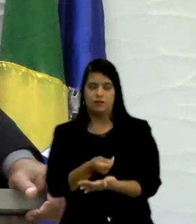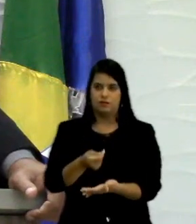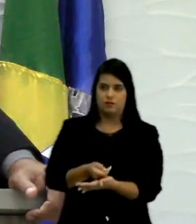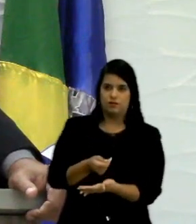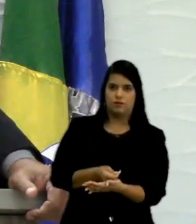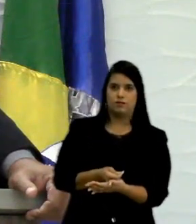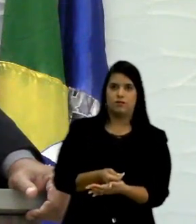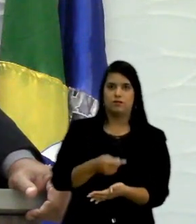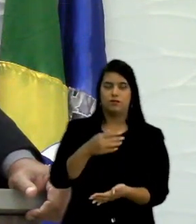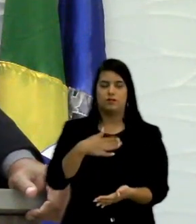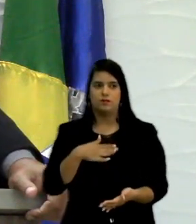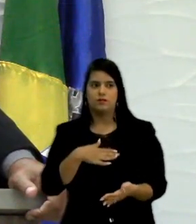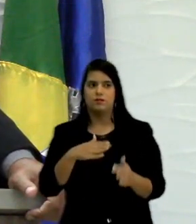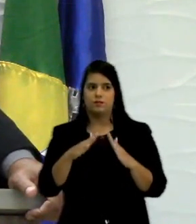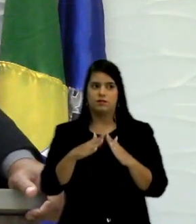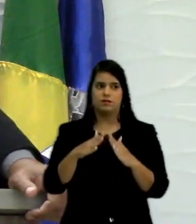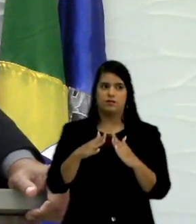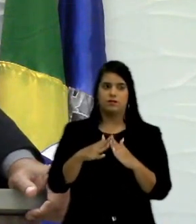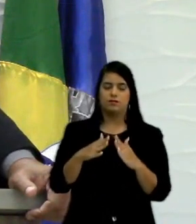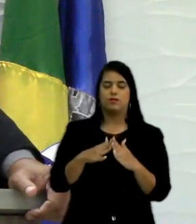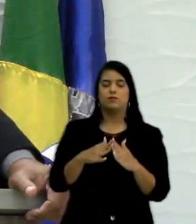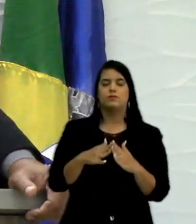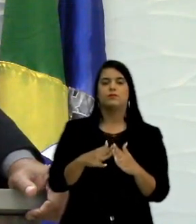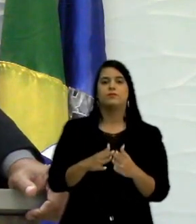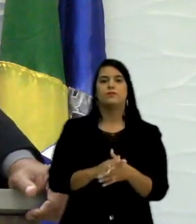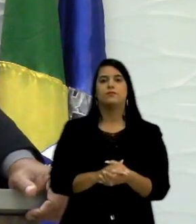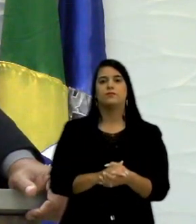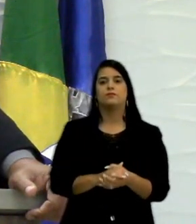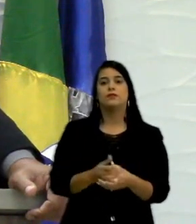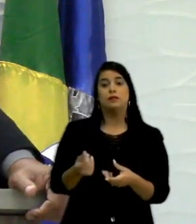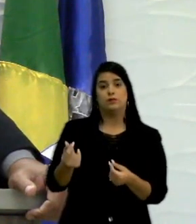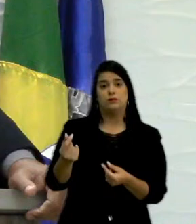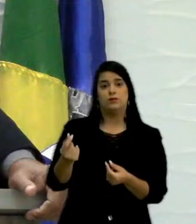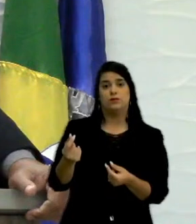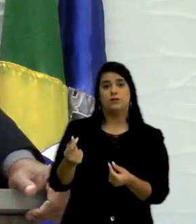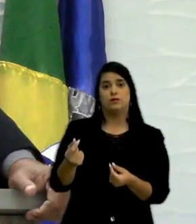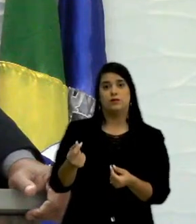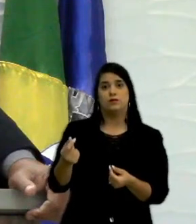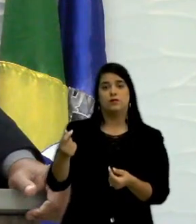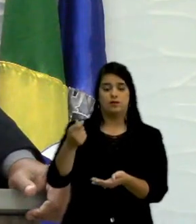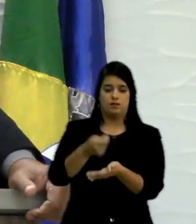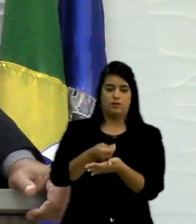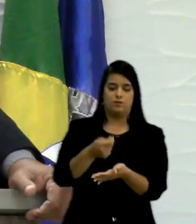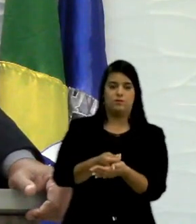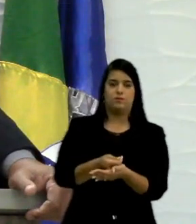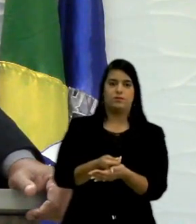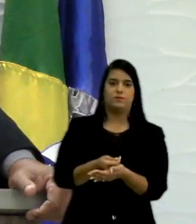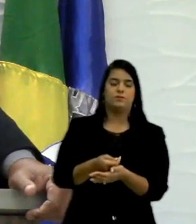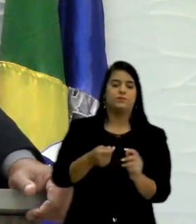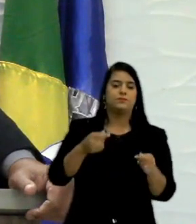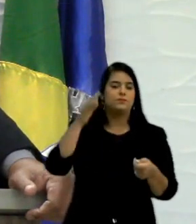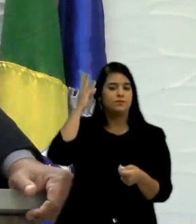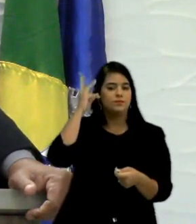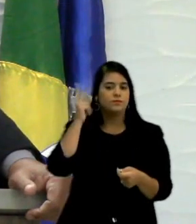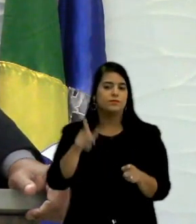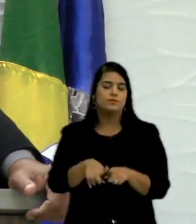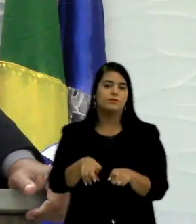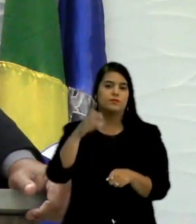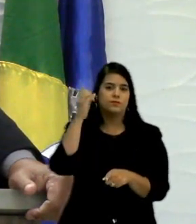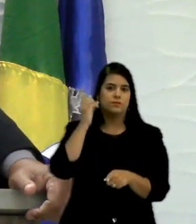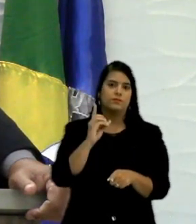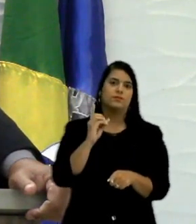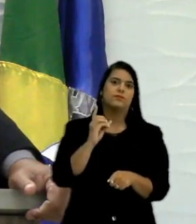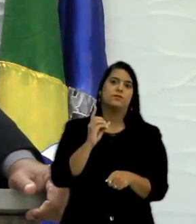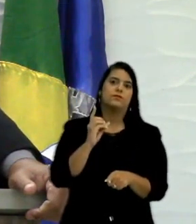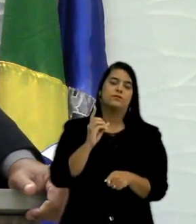São Bentense, vai lá em casa para comprar minha casa, eu pegar o dinheiro e dar Zé de Almeida, modo dos processos dele e de Débora. Eu vou morar de aluguel, eu não tenho